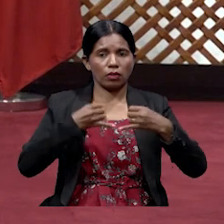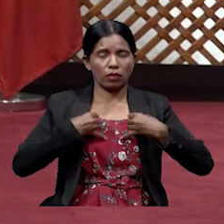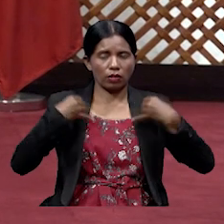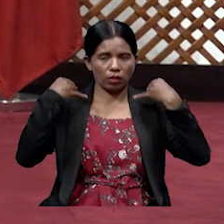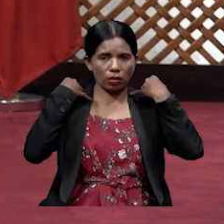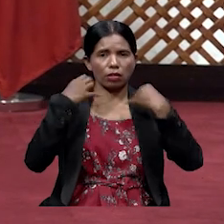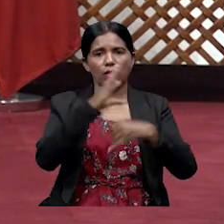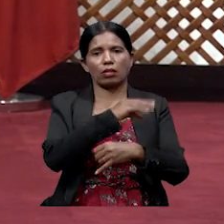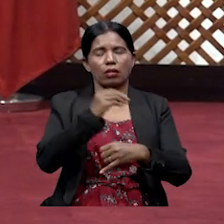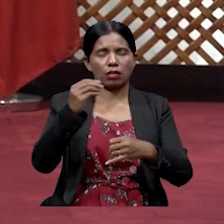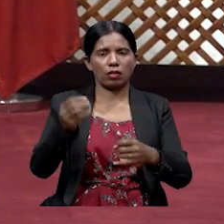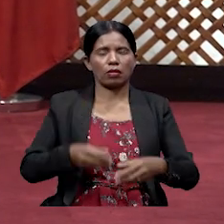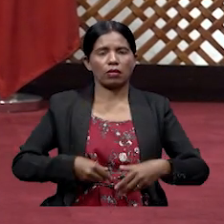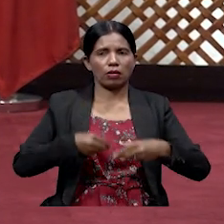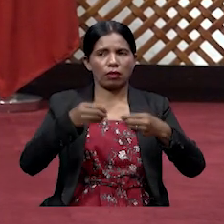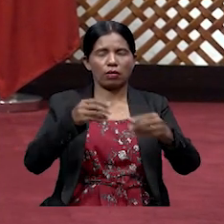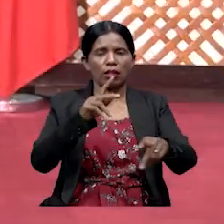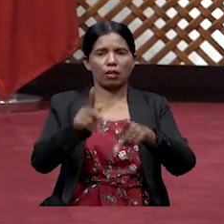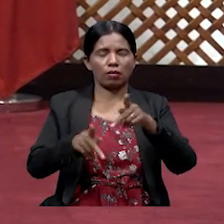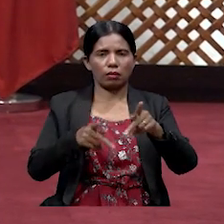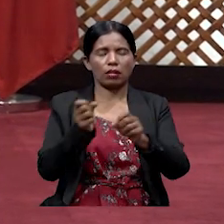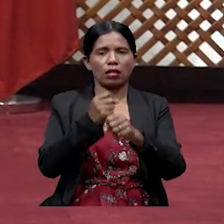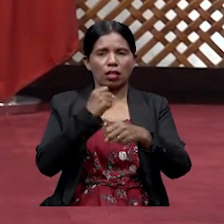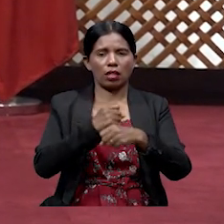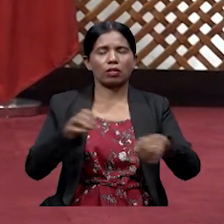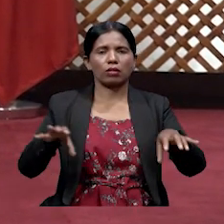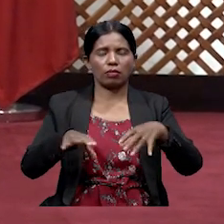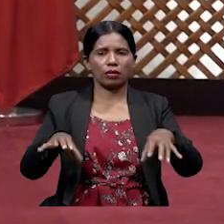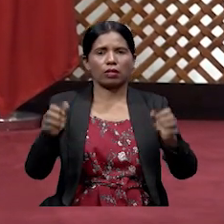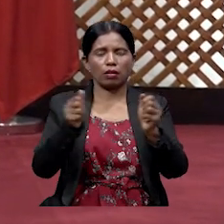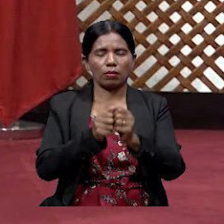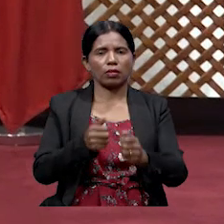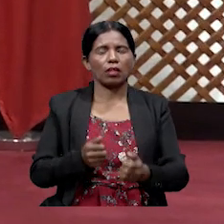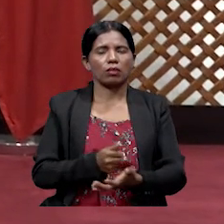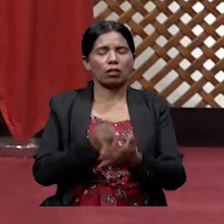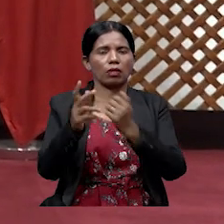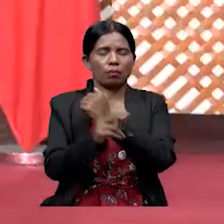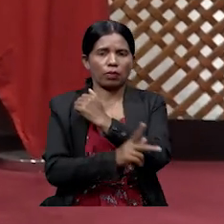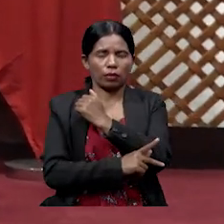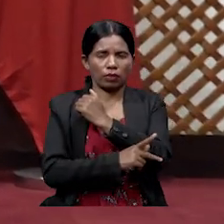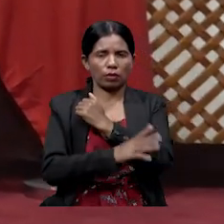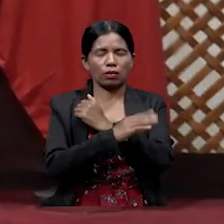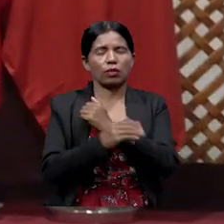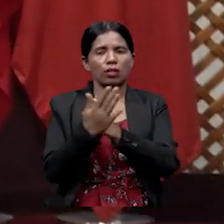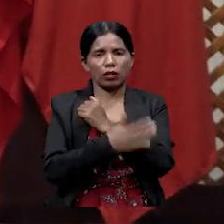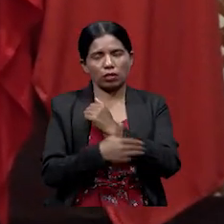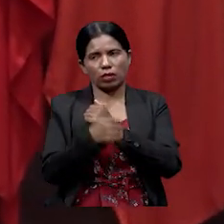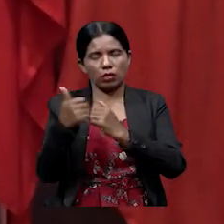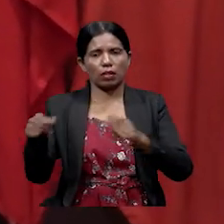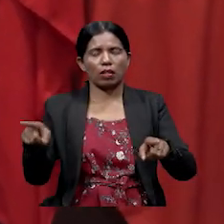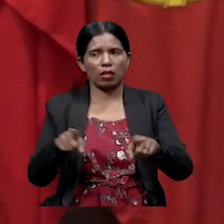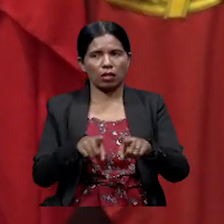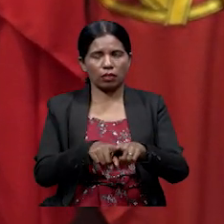Infante Dom Henrique atribui Basira Nebe ao serviço relevante para Portugal e a país no estrangeiro,